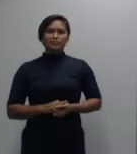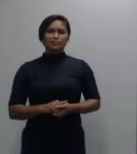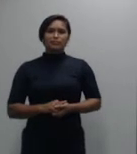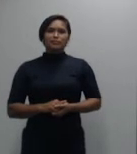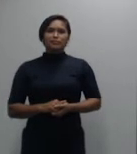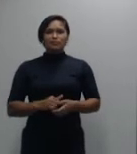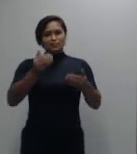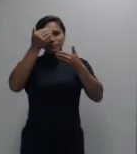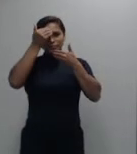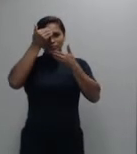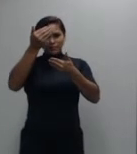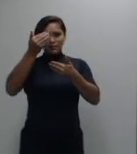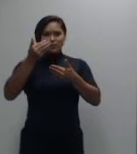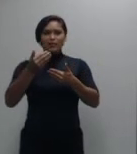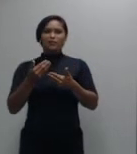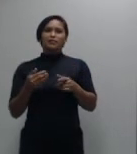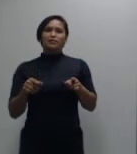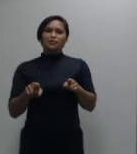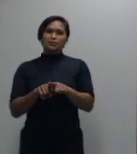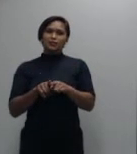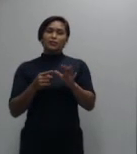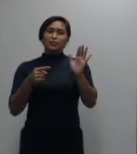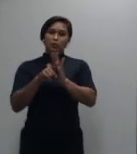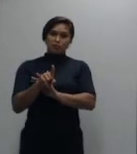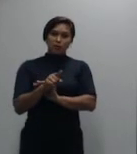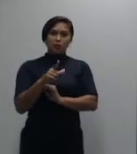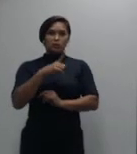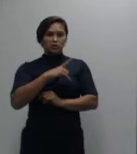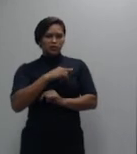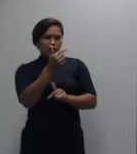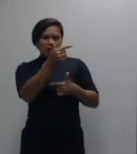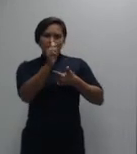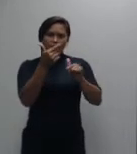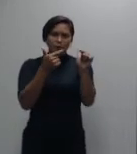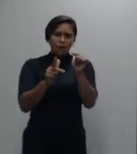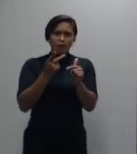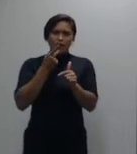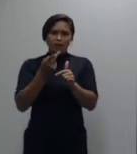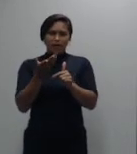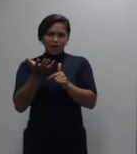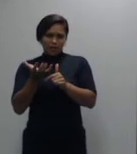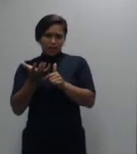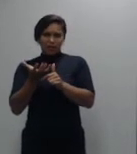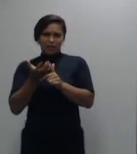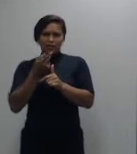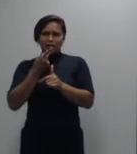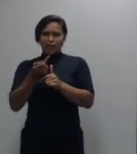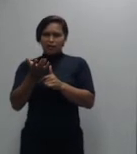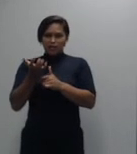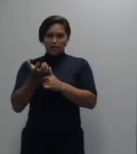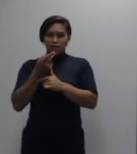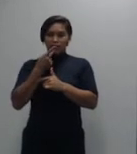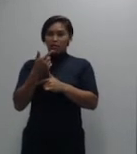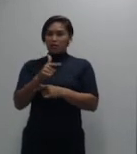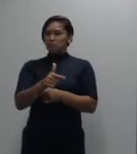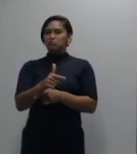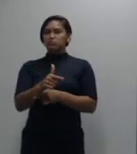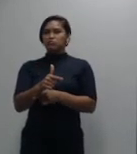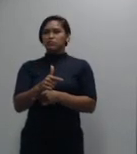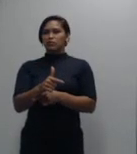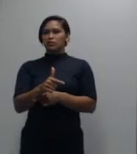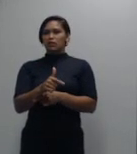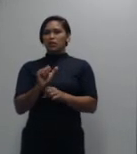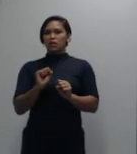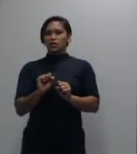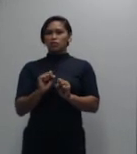agradeço a vossa excelência eu entrar dos seus ministros e ministras e tem qualquer questionamento ou se